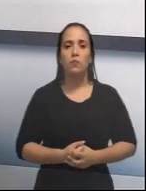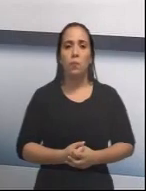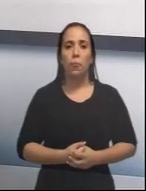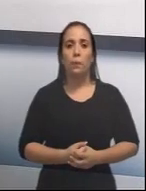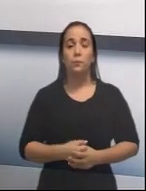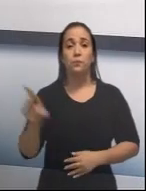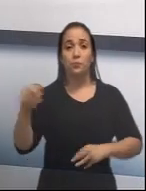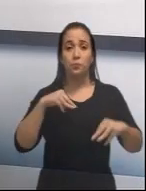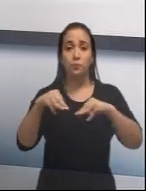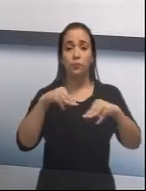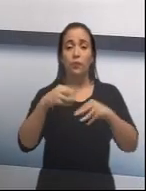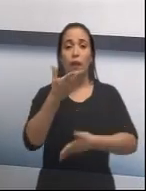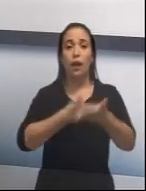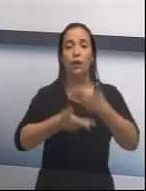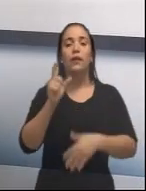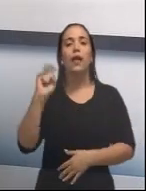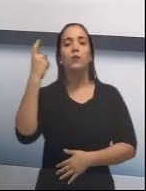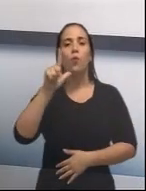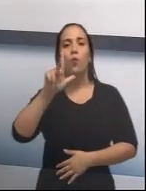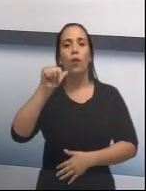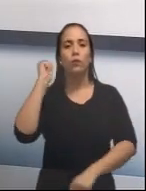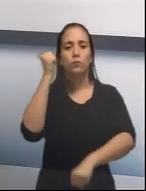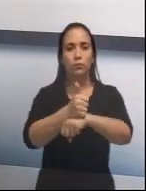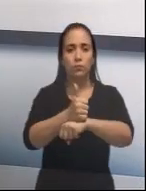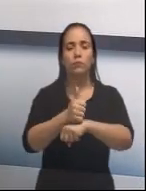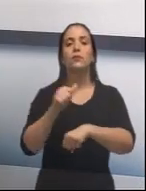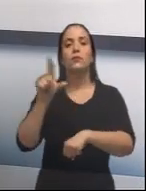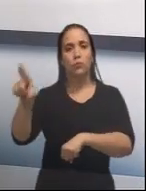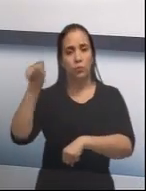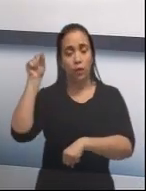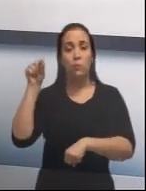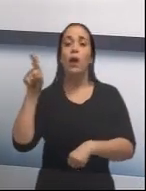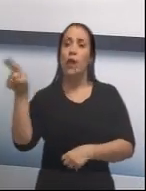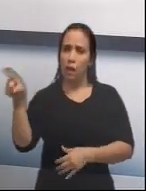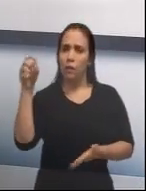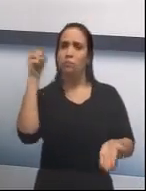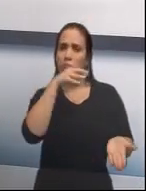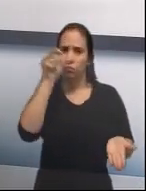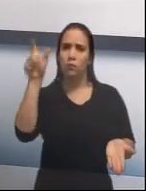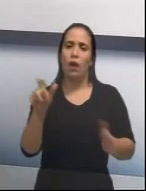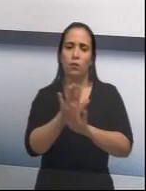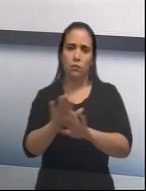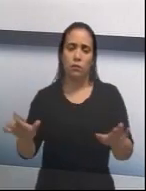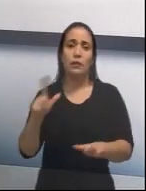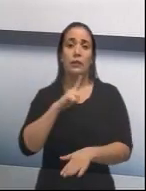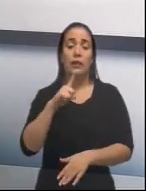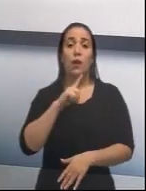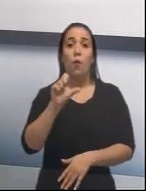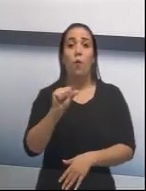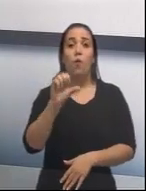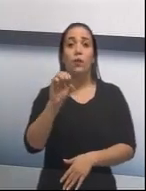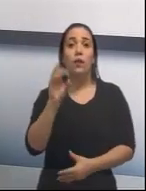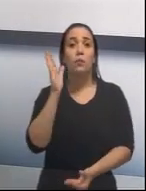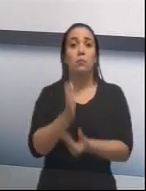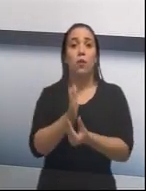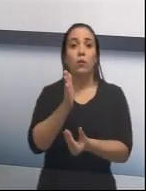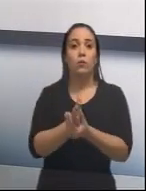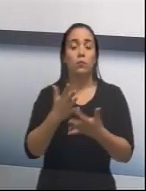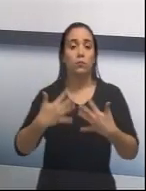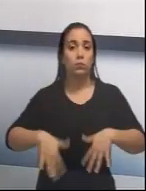Integração no primeiro governo Lula. É verdade, o cara é esquentado, responde a mais de 80 processos por danos